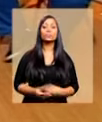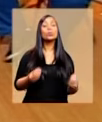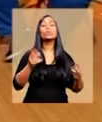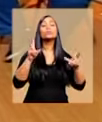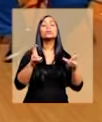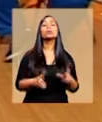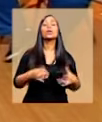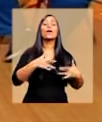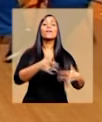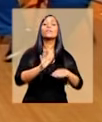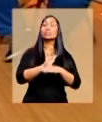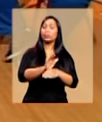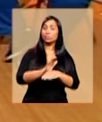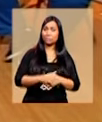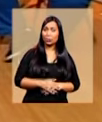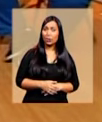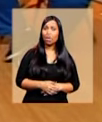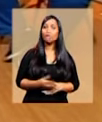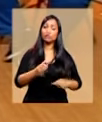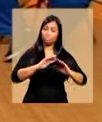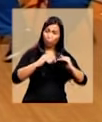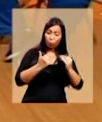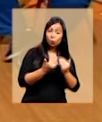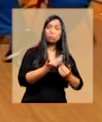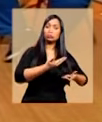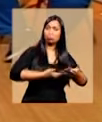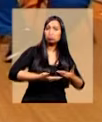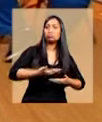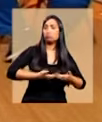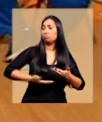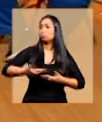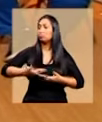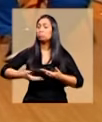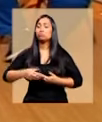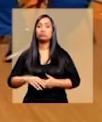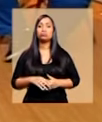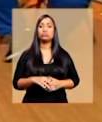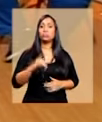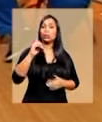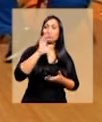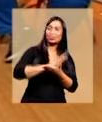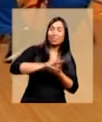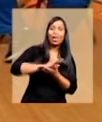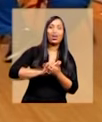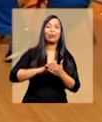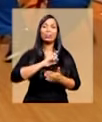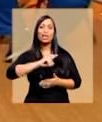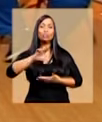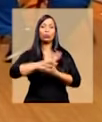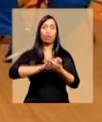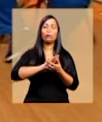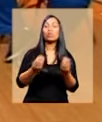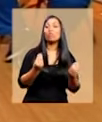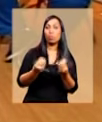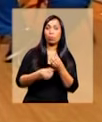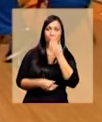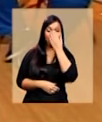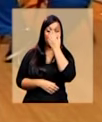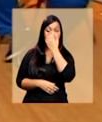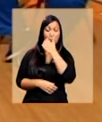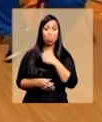Otávio, como é que você vê essa questão da fraternidade, dessa questão da comunidade, sem uma religião ou sem um Deus? Como é que isso se resolve para você?